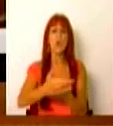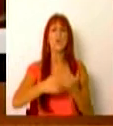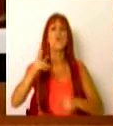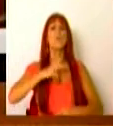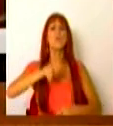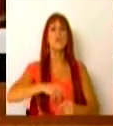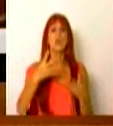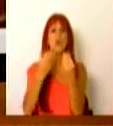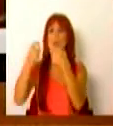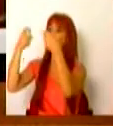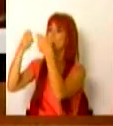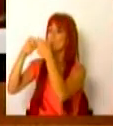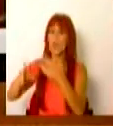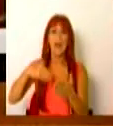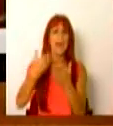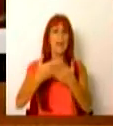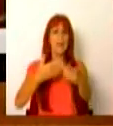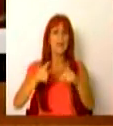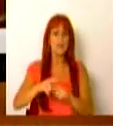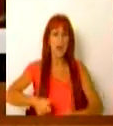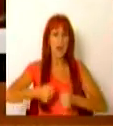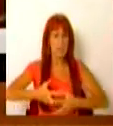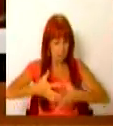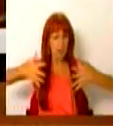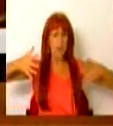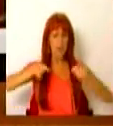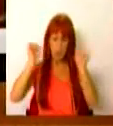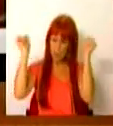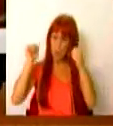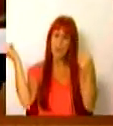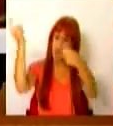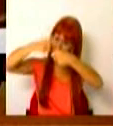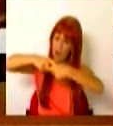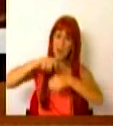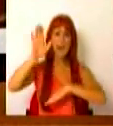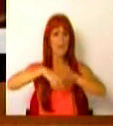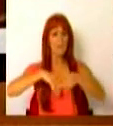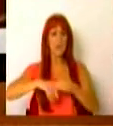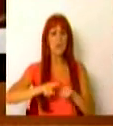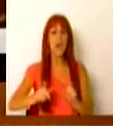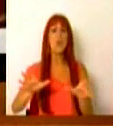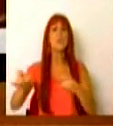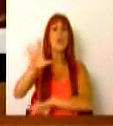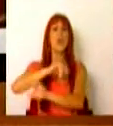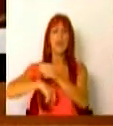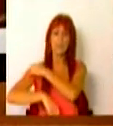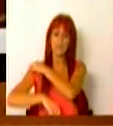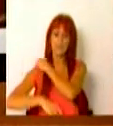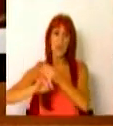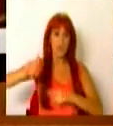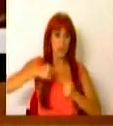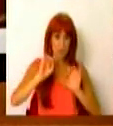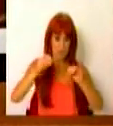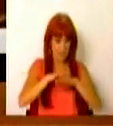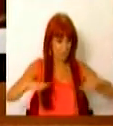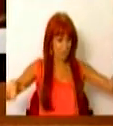Portugal junto de Bruxelas, o que levará a ganhos maiores no acordo de parceria a celebrar com a Comissão Europeia. Depois de uma